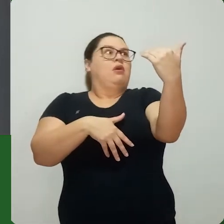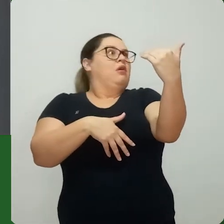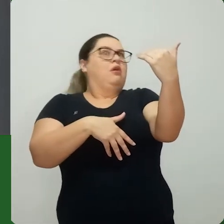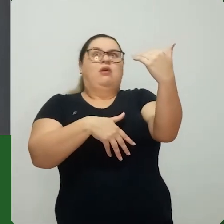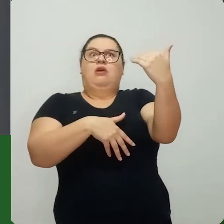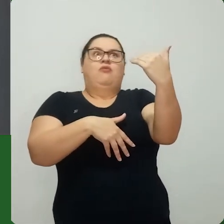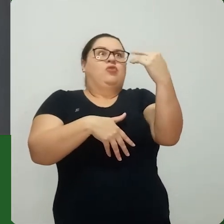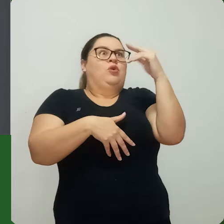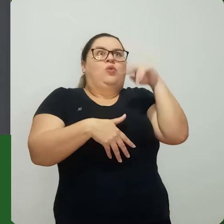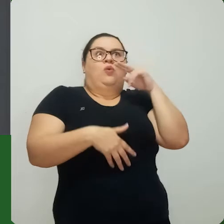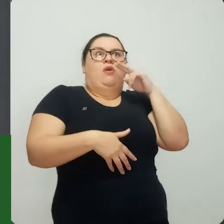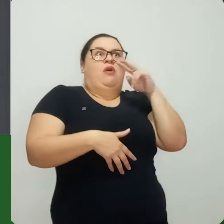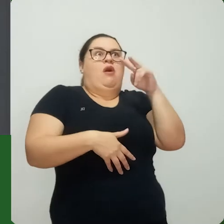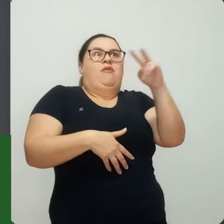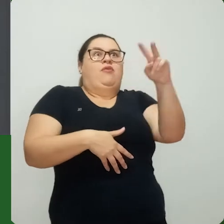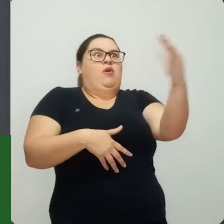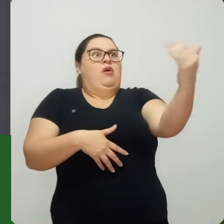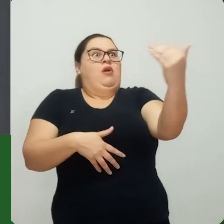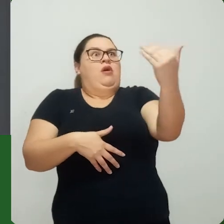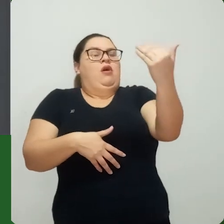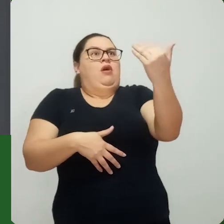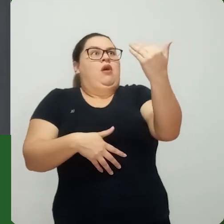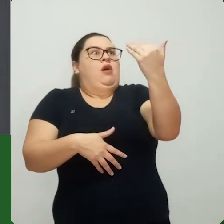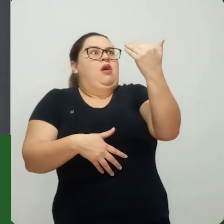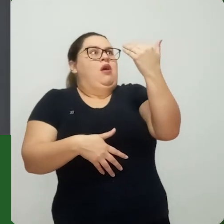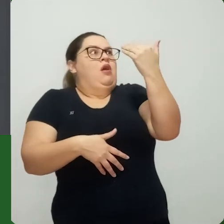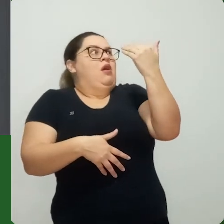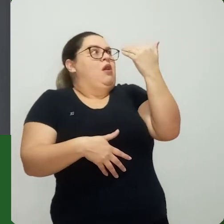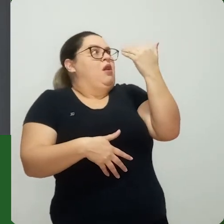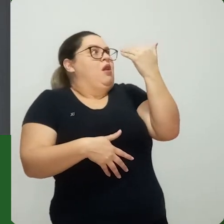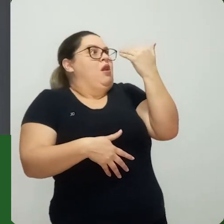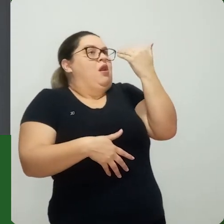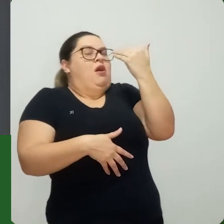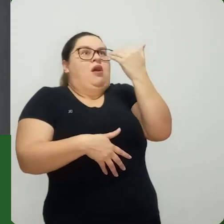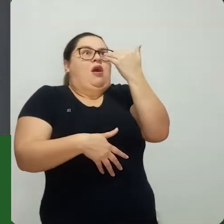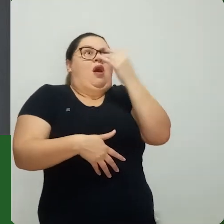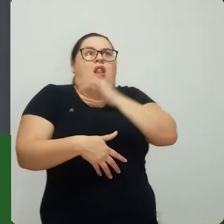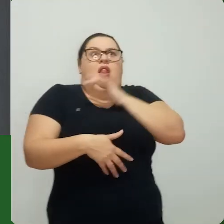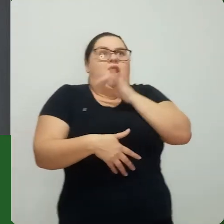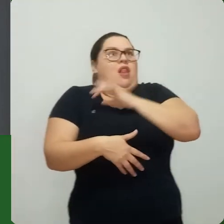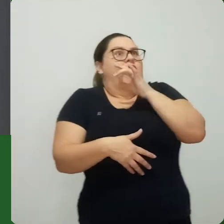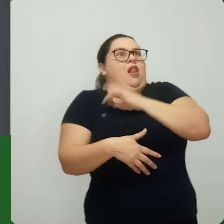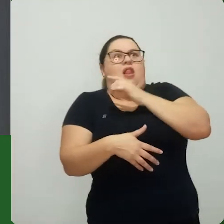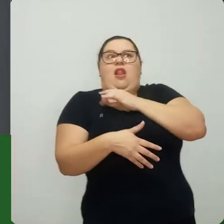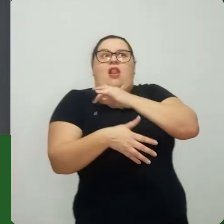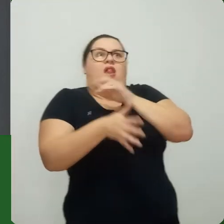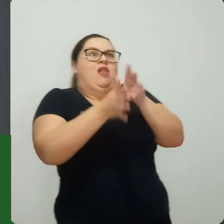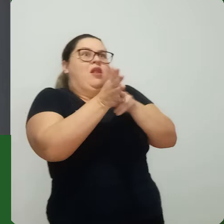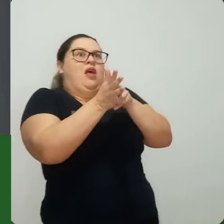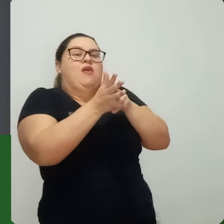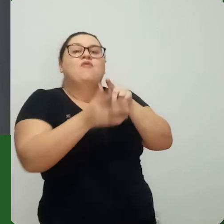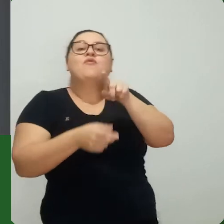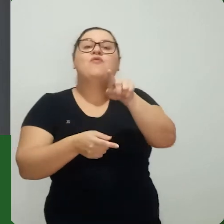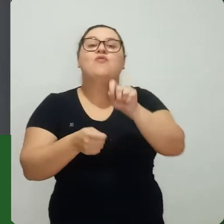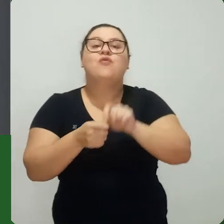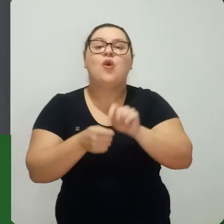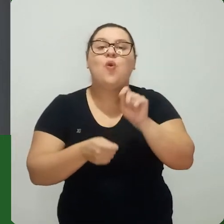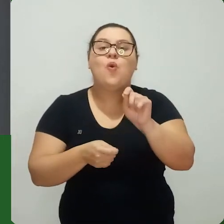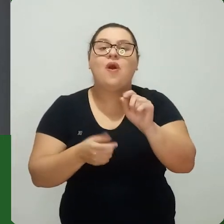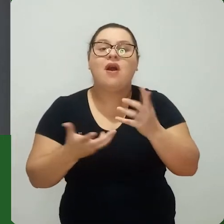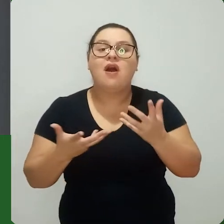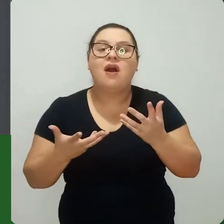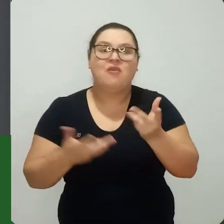trem aparece, de repente esse trem vem chegando, vem chegando, vem chegando. O que você faz? Você sai correndo porque você tem